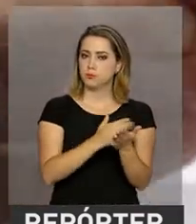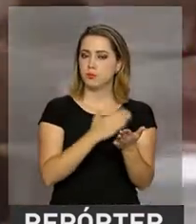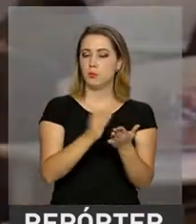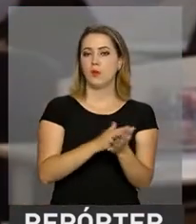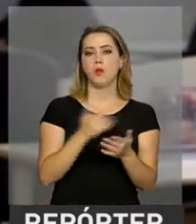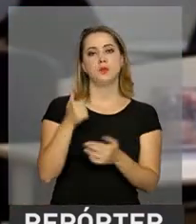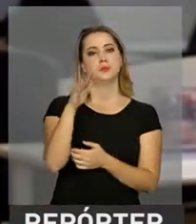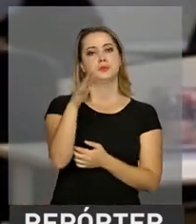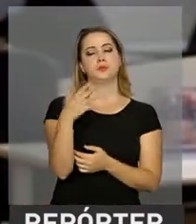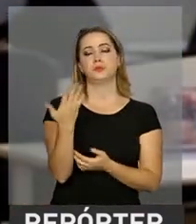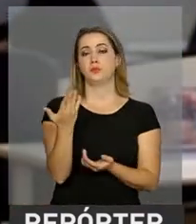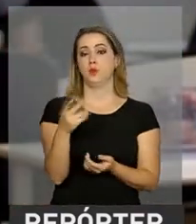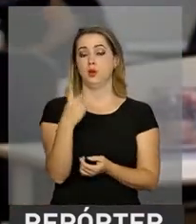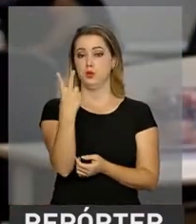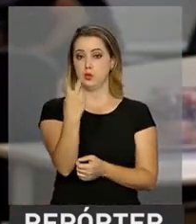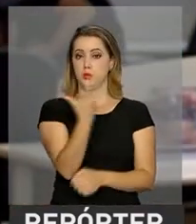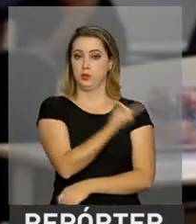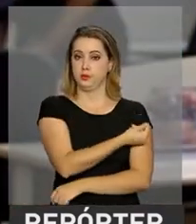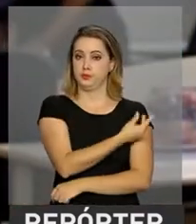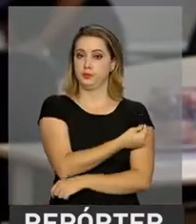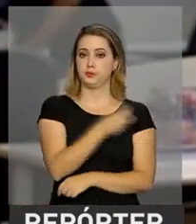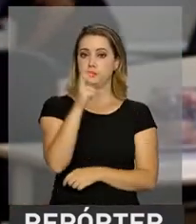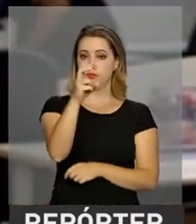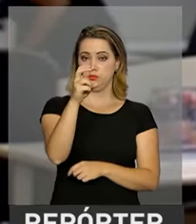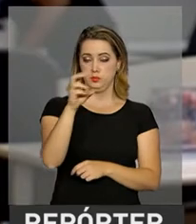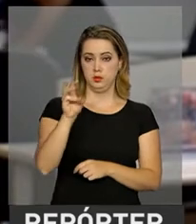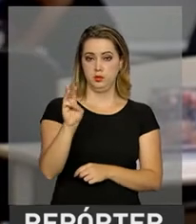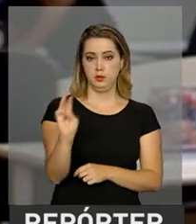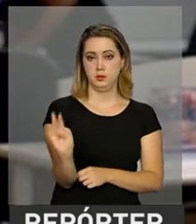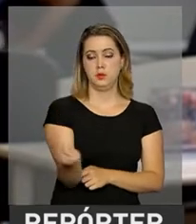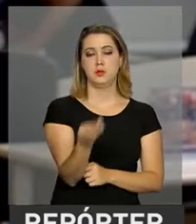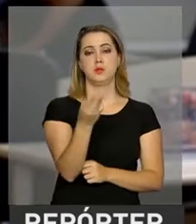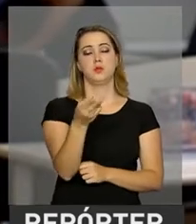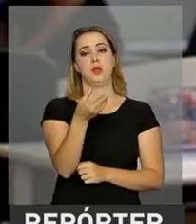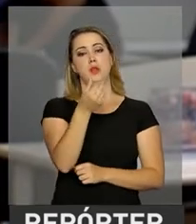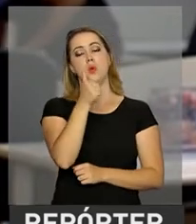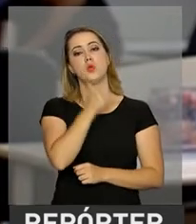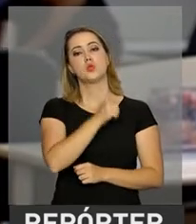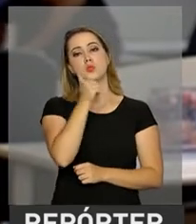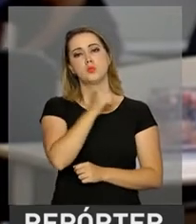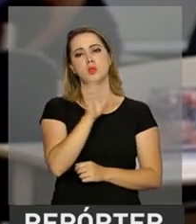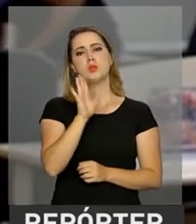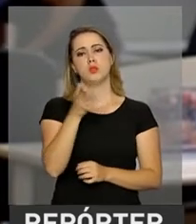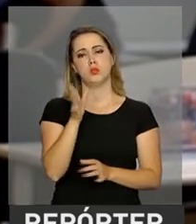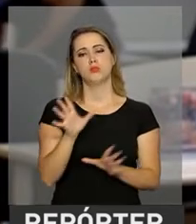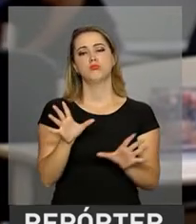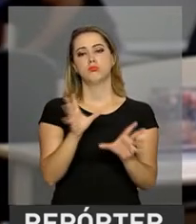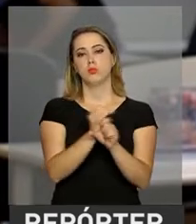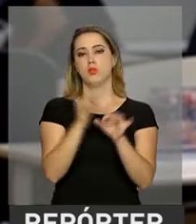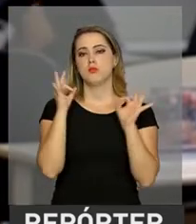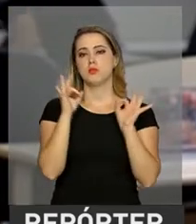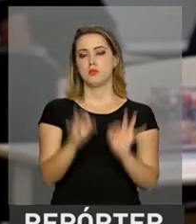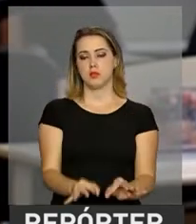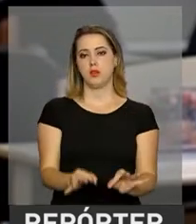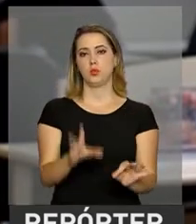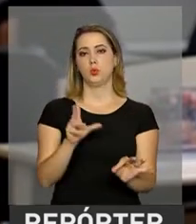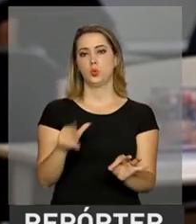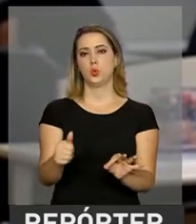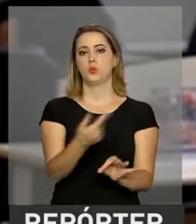já foram imunizadas com a segunda dose 5 milhões e 700 mil meninas, completando o esquema vacinal, o que equivale